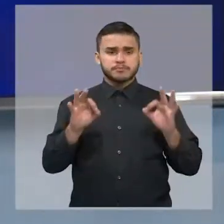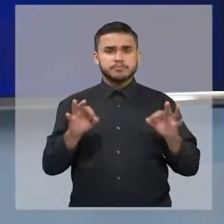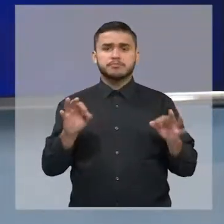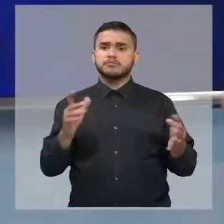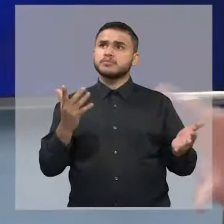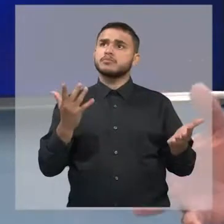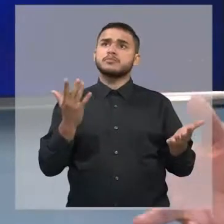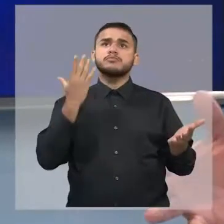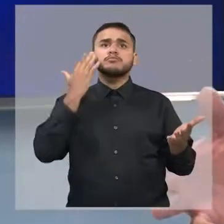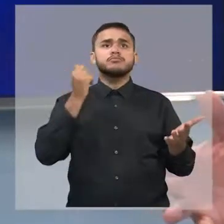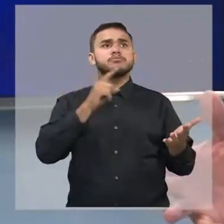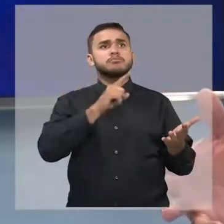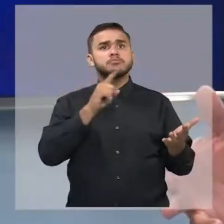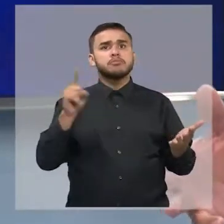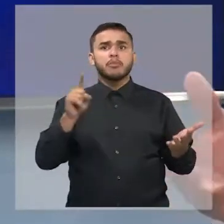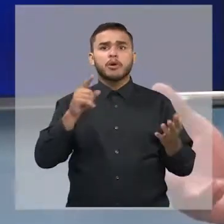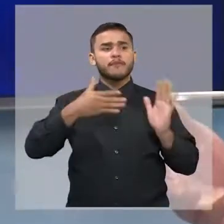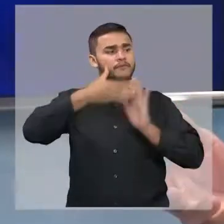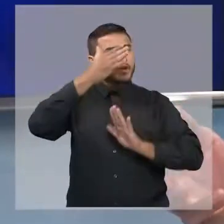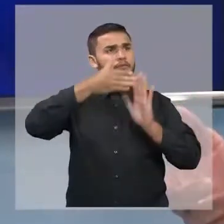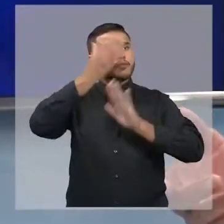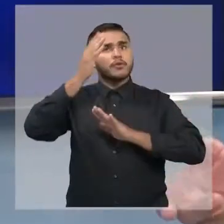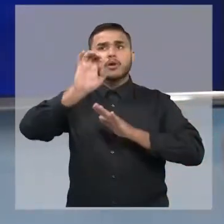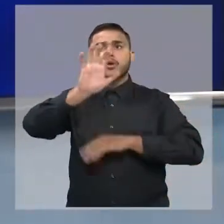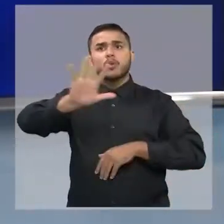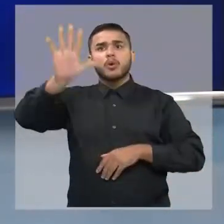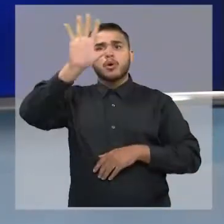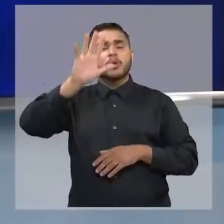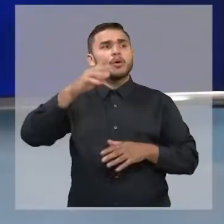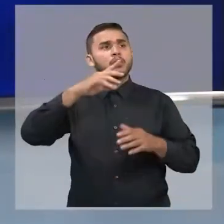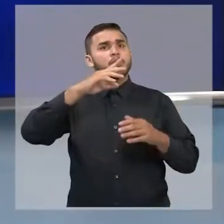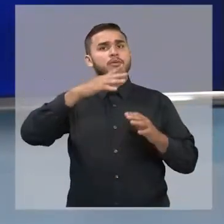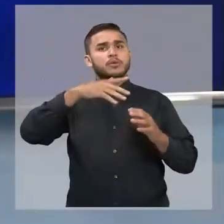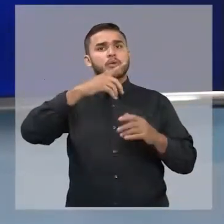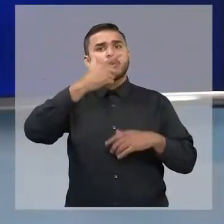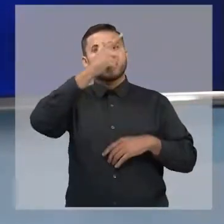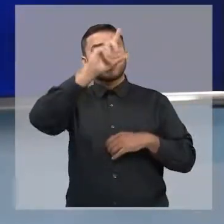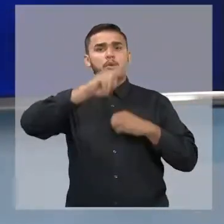Estados Unidos, os pesquisadores, e certamente não voltarão